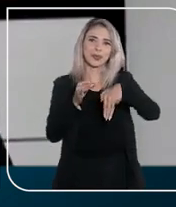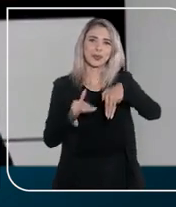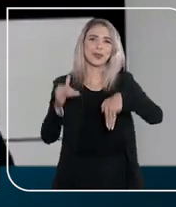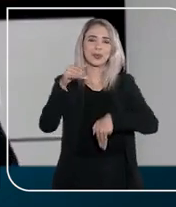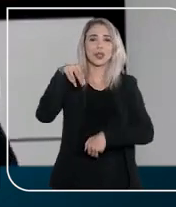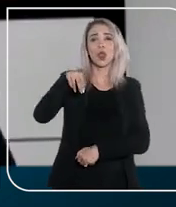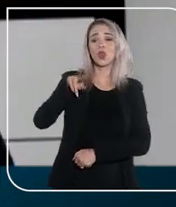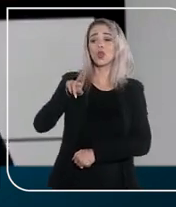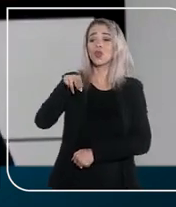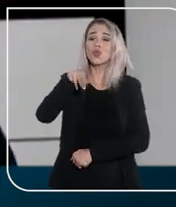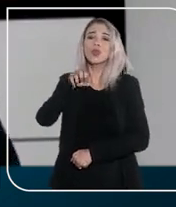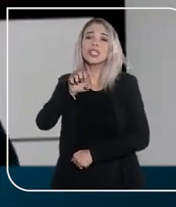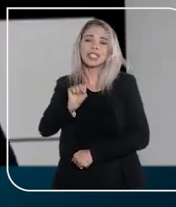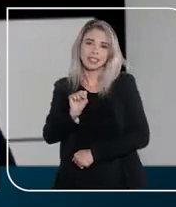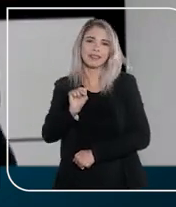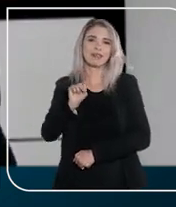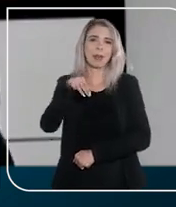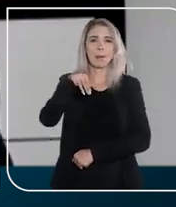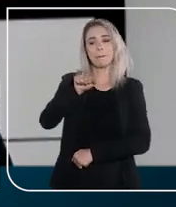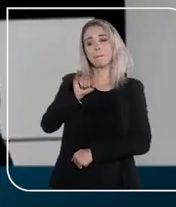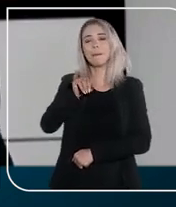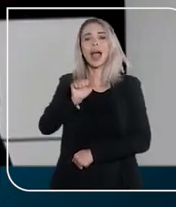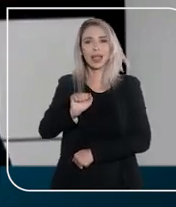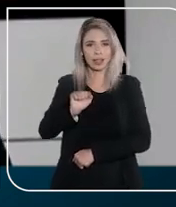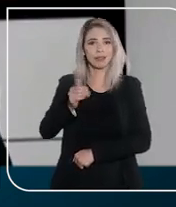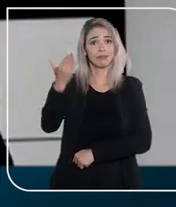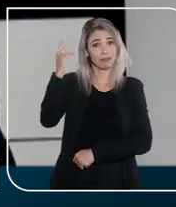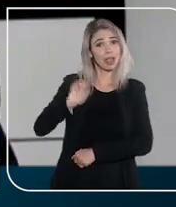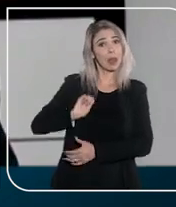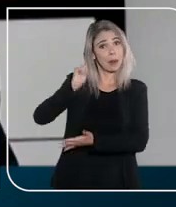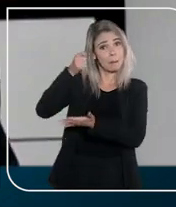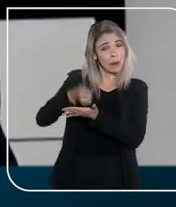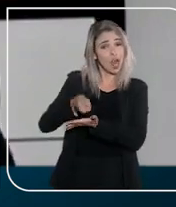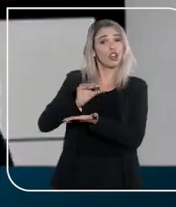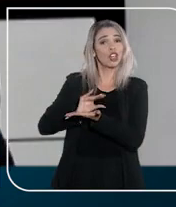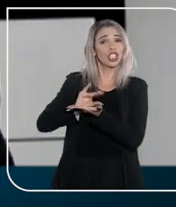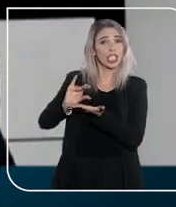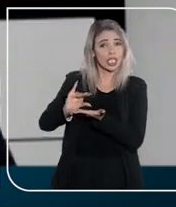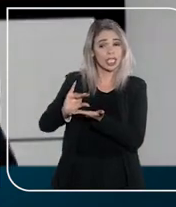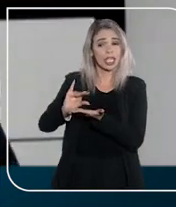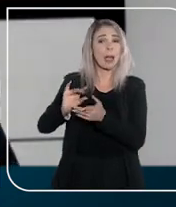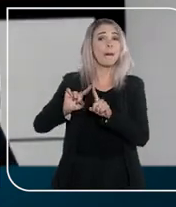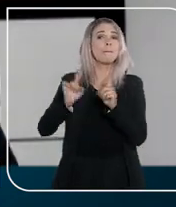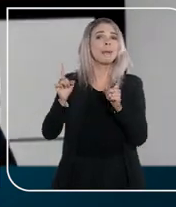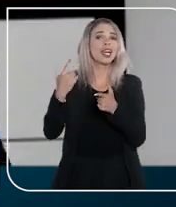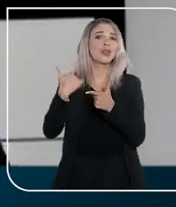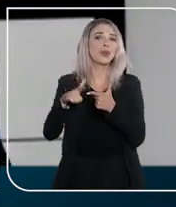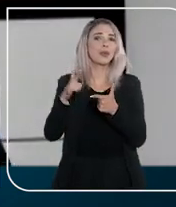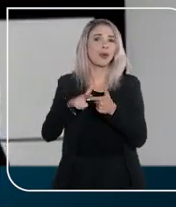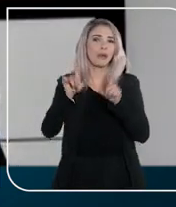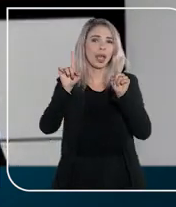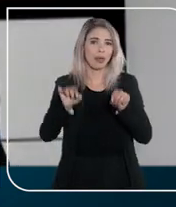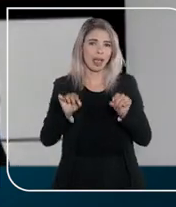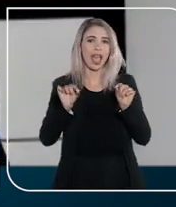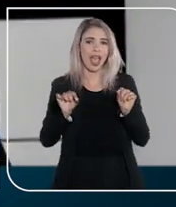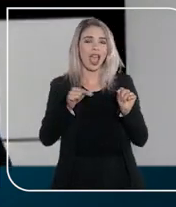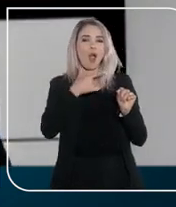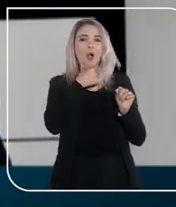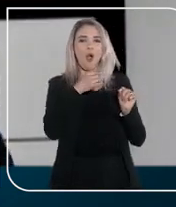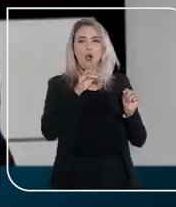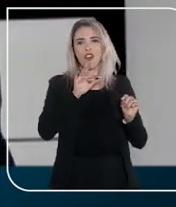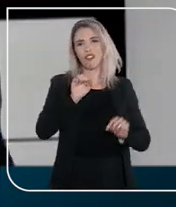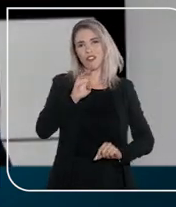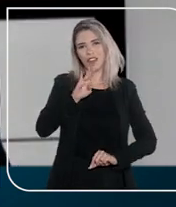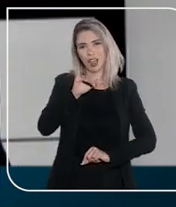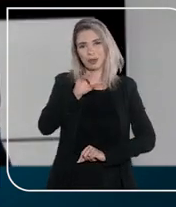Maia Filho. Naquela oportunidade, ele indenizou o candidato. O problema, como nos trouxe aqui brilhantemente o professor Fábio,